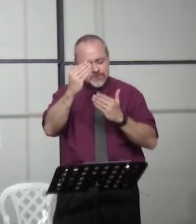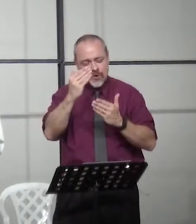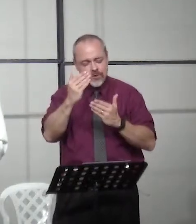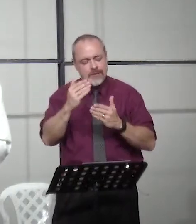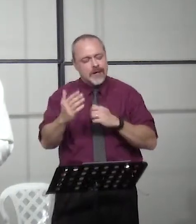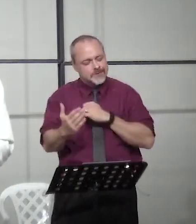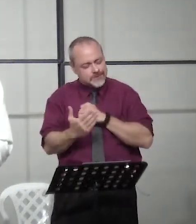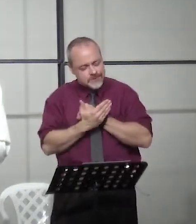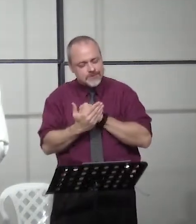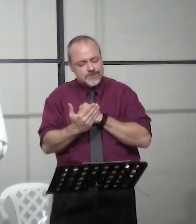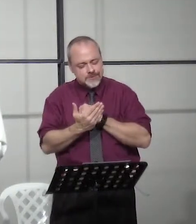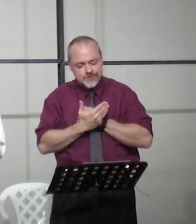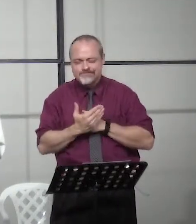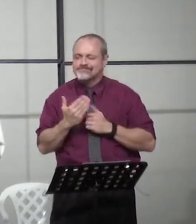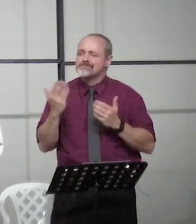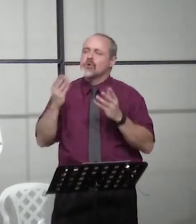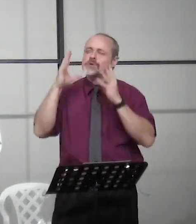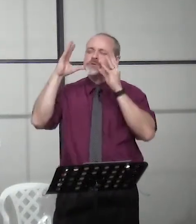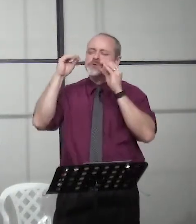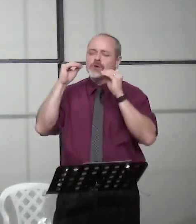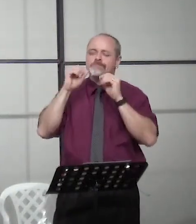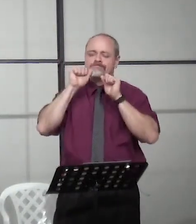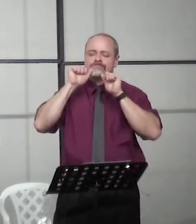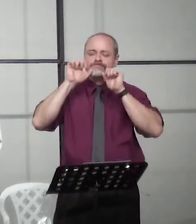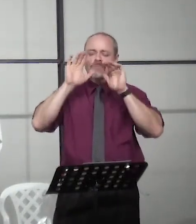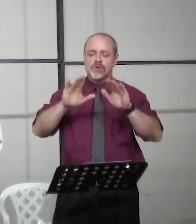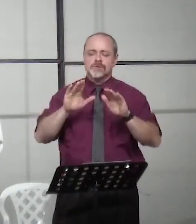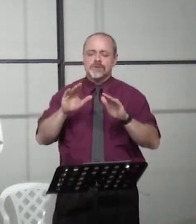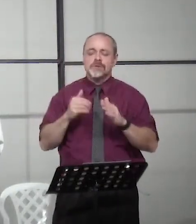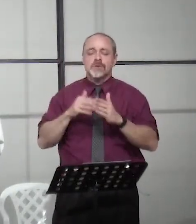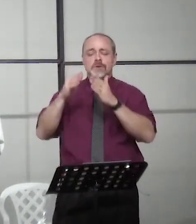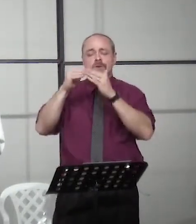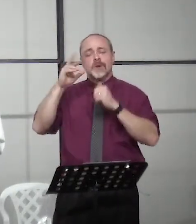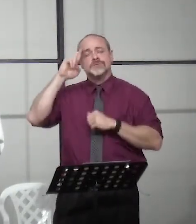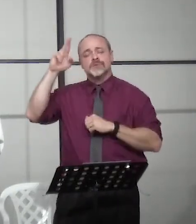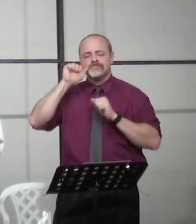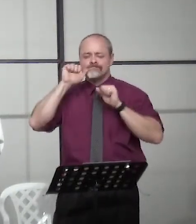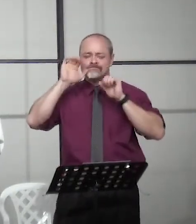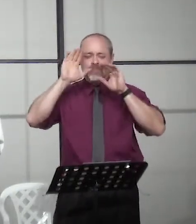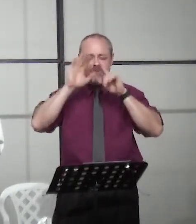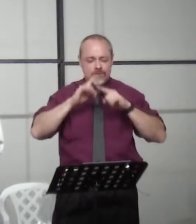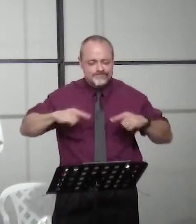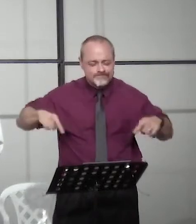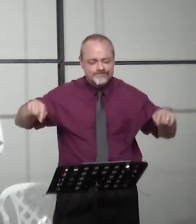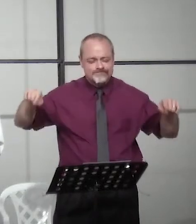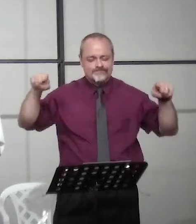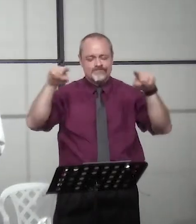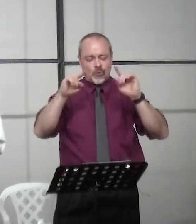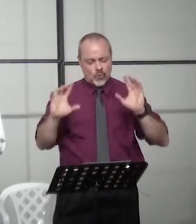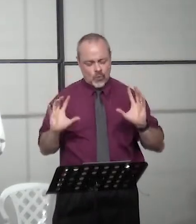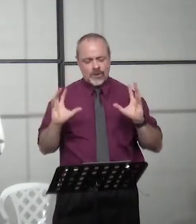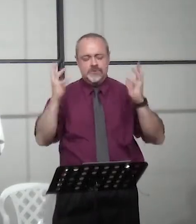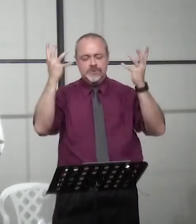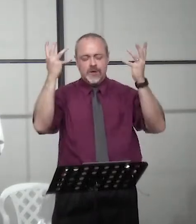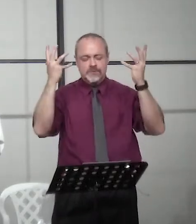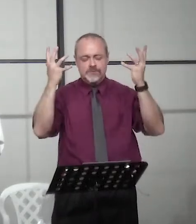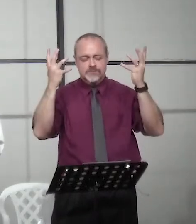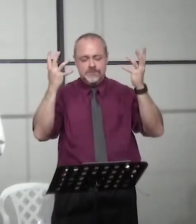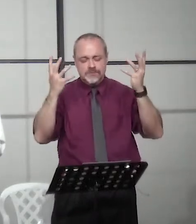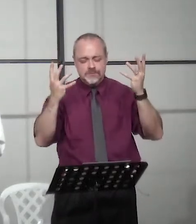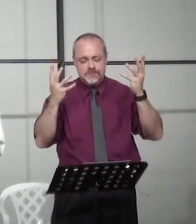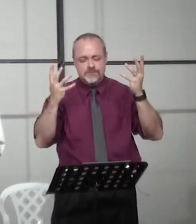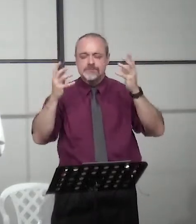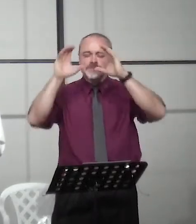hoje à noite. Foi uma bênção. E eu peço que o Senhor abençoe o resultado da